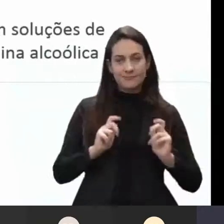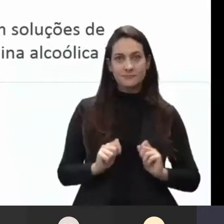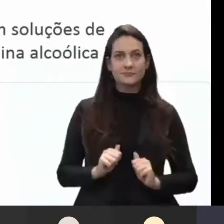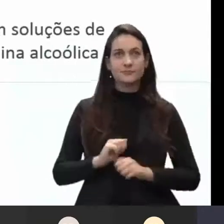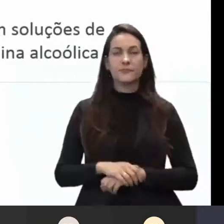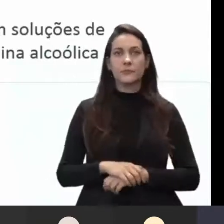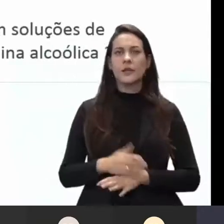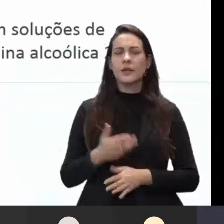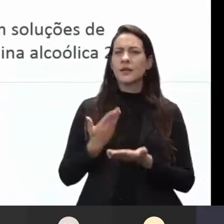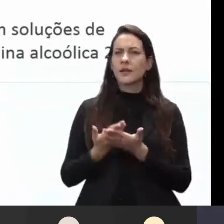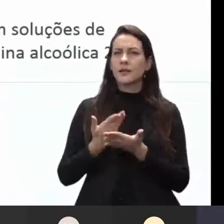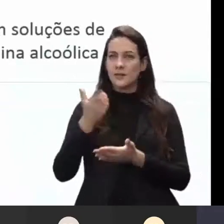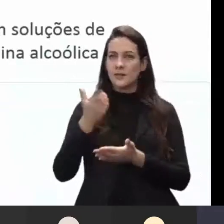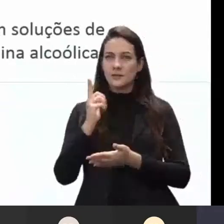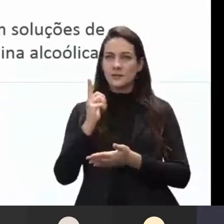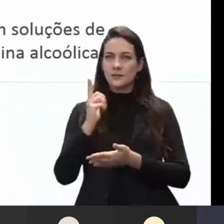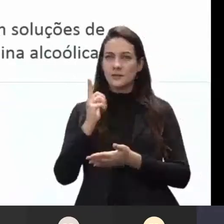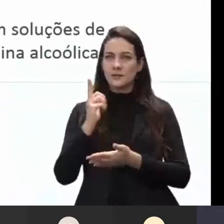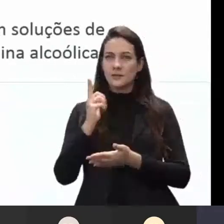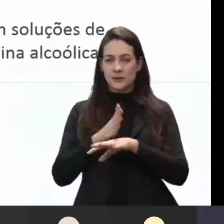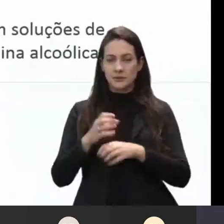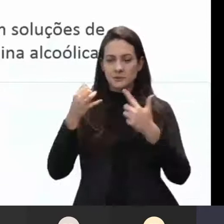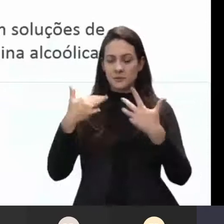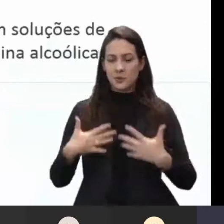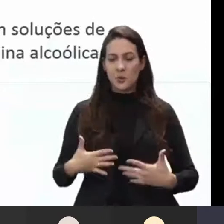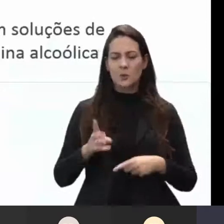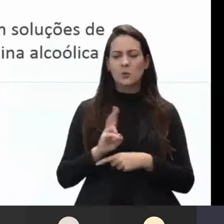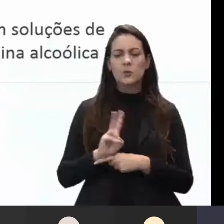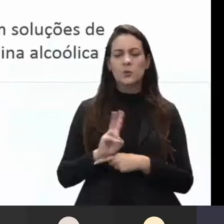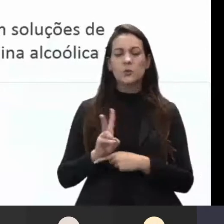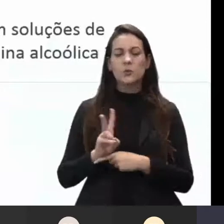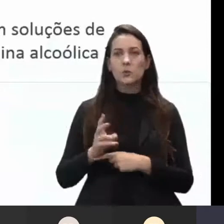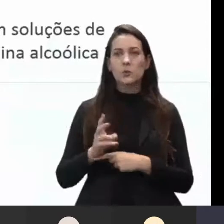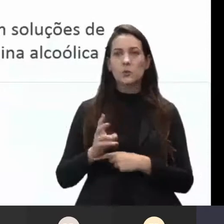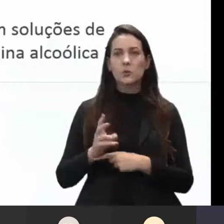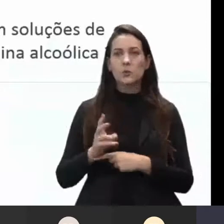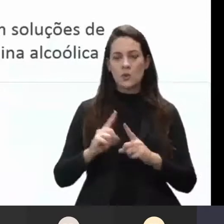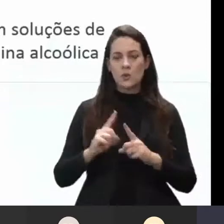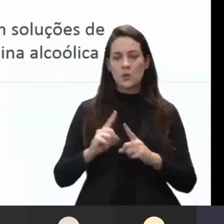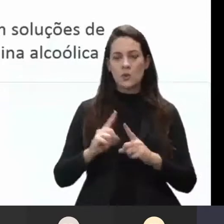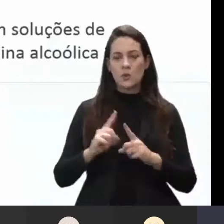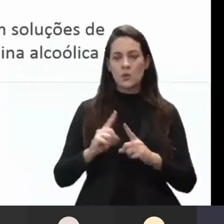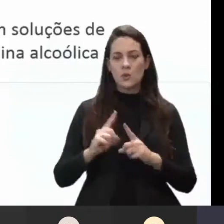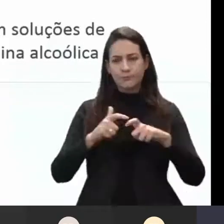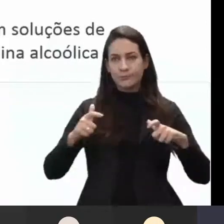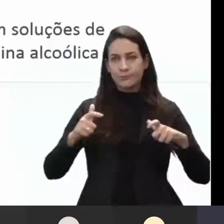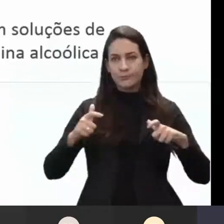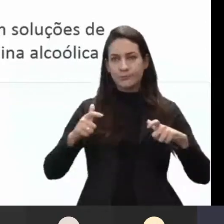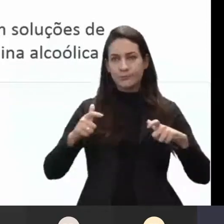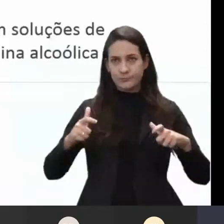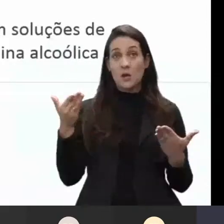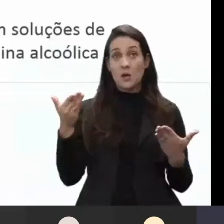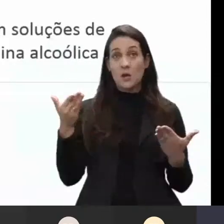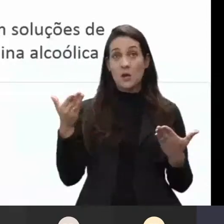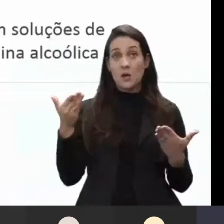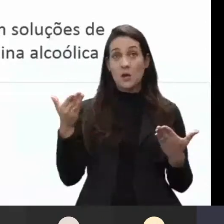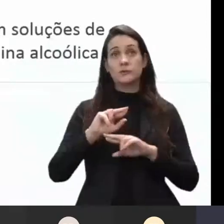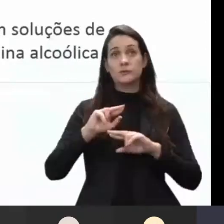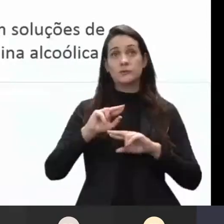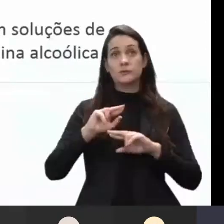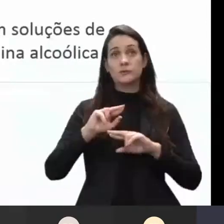crescimento dos micro-organismos. E nessa aula, nós falamos sobre os agentes químicos. Então, hoje, você vai aprender como